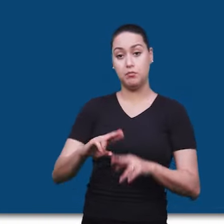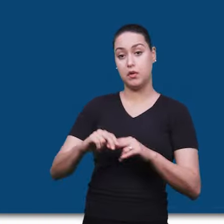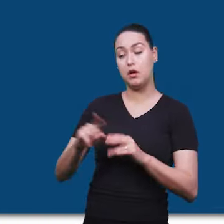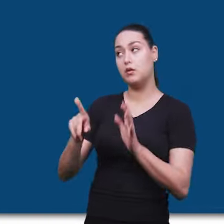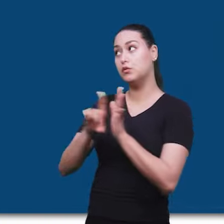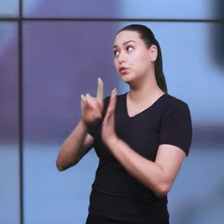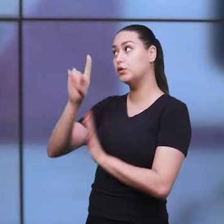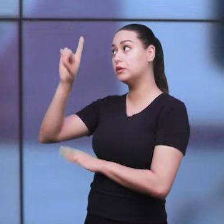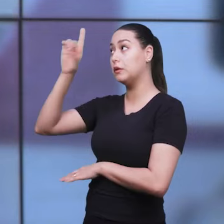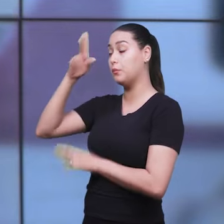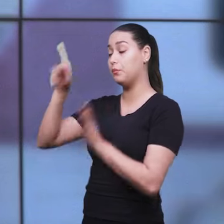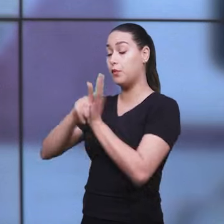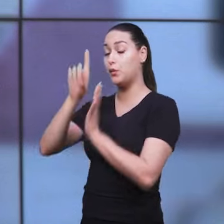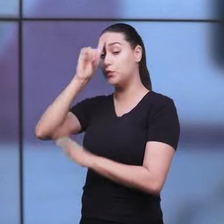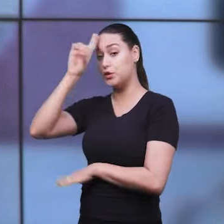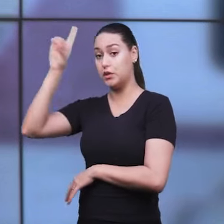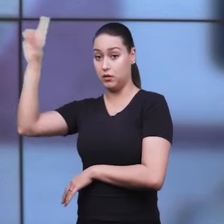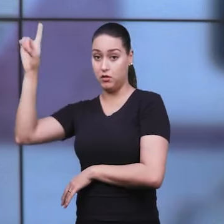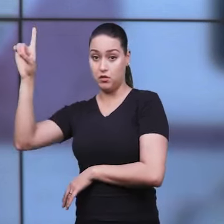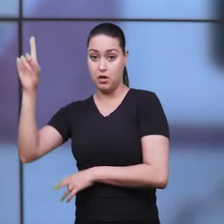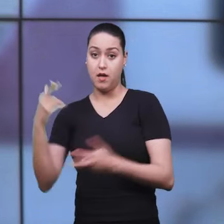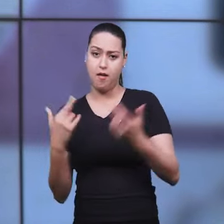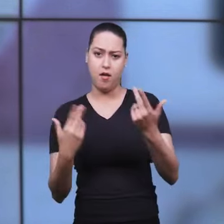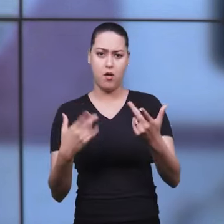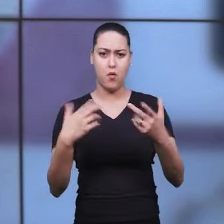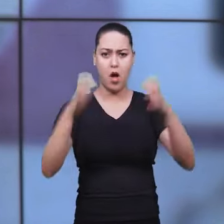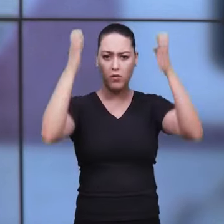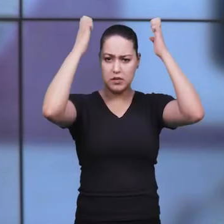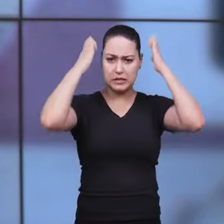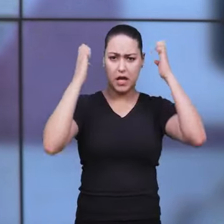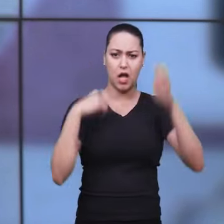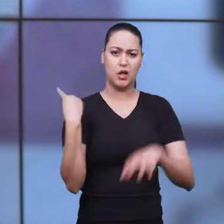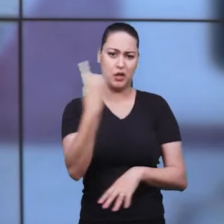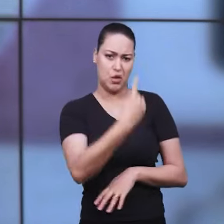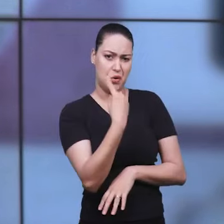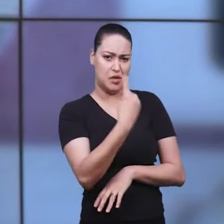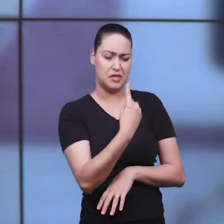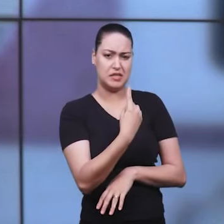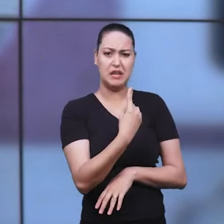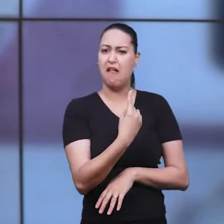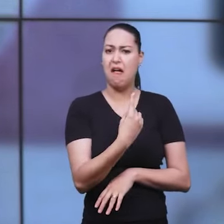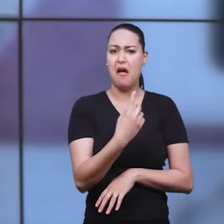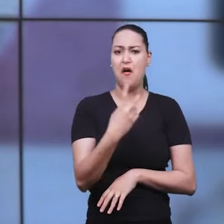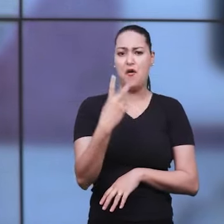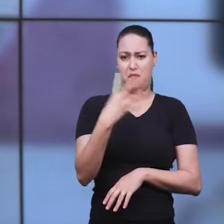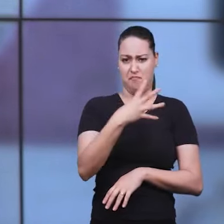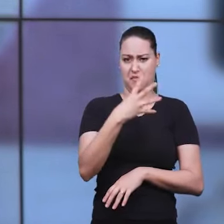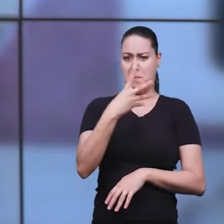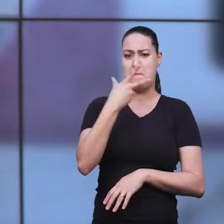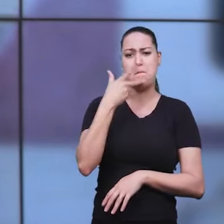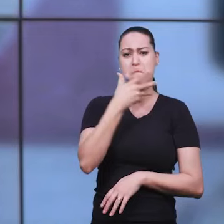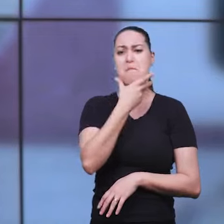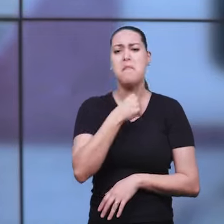si mesmo. Assim como Esther, nós não ficamos órfãos. Também